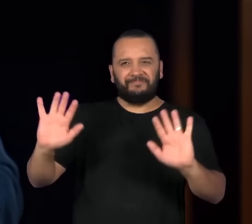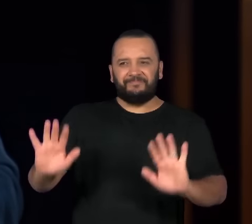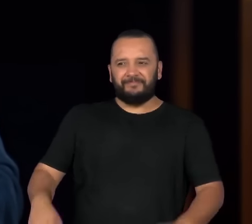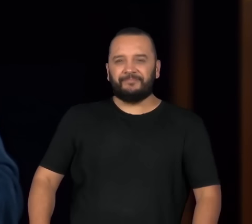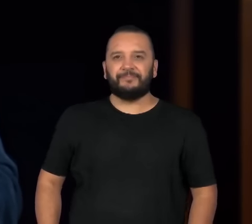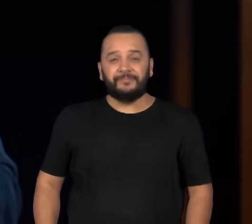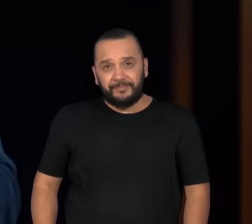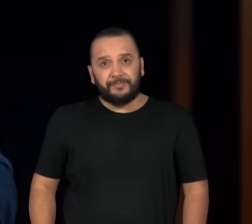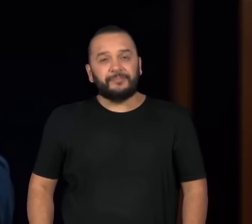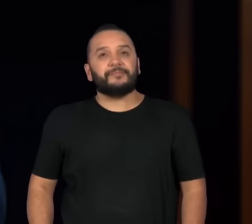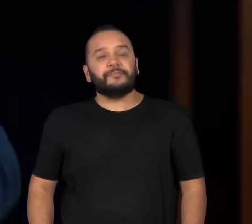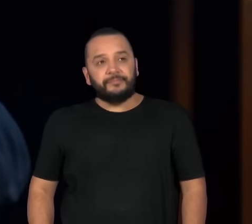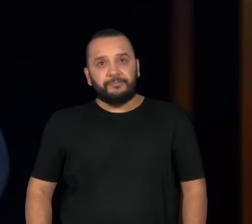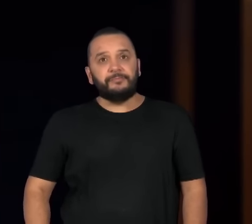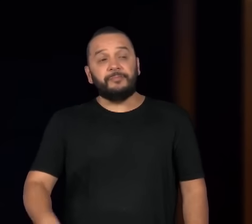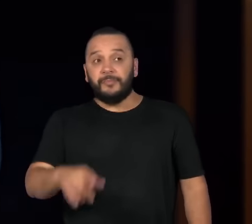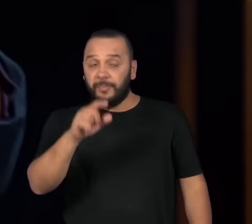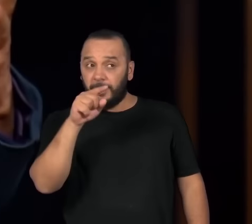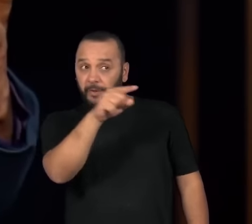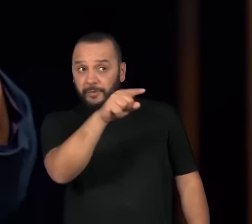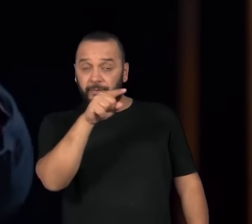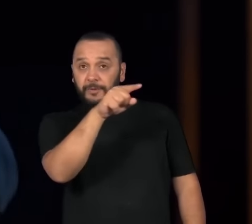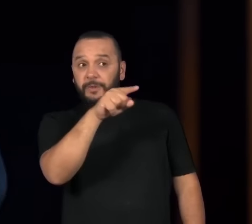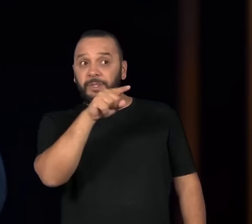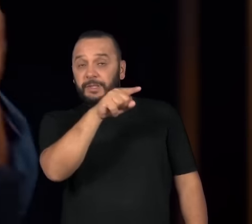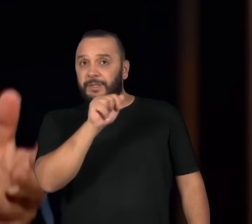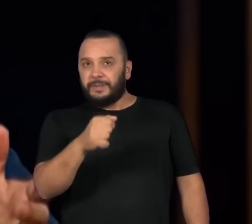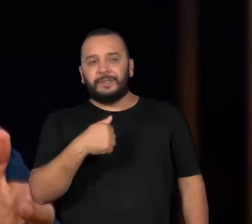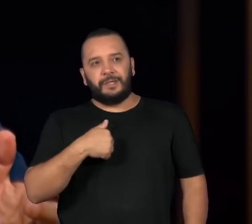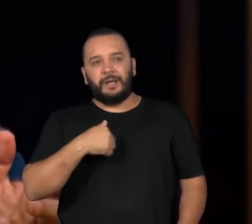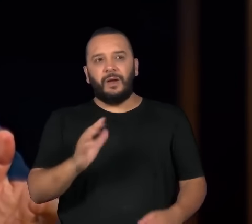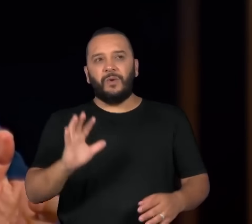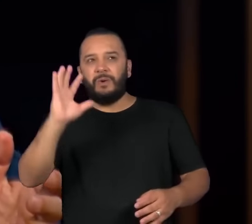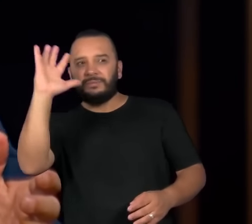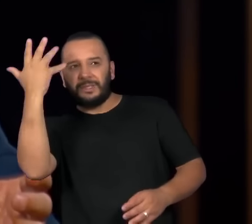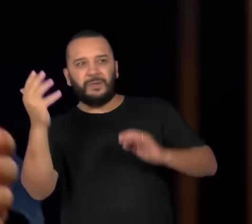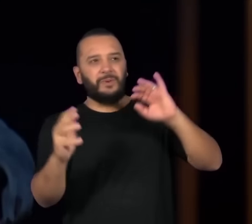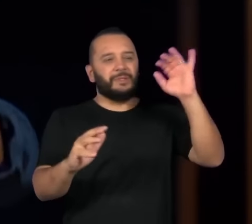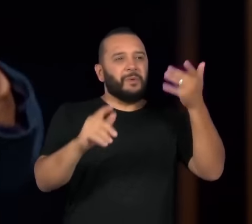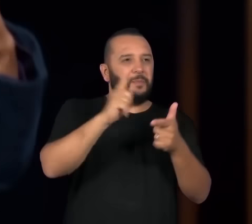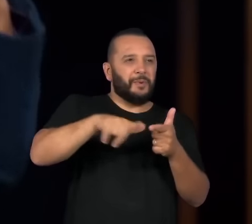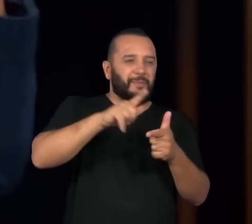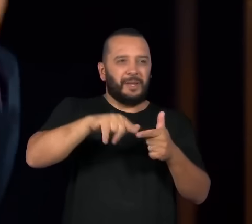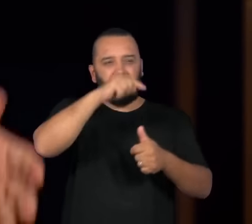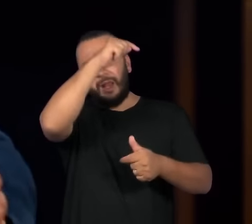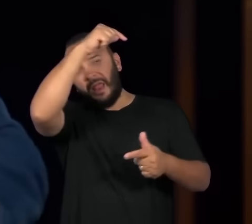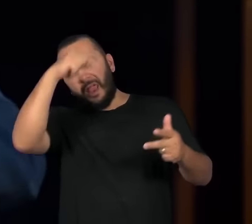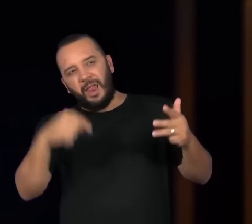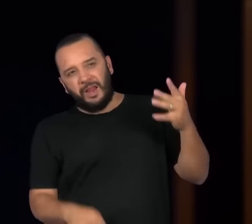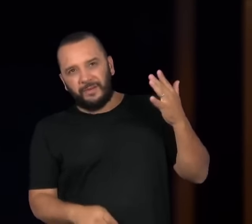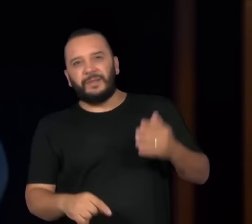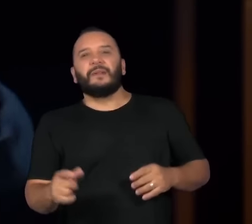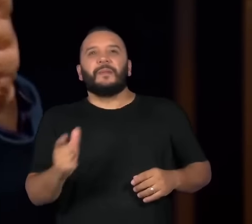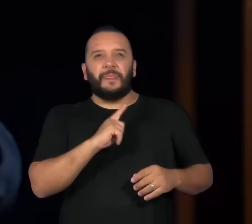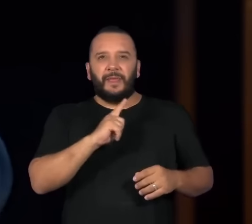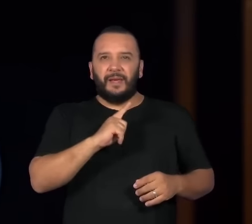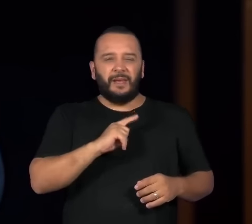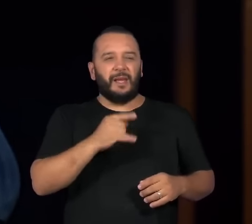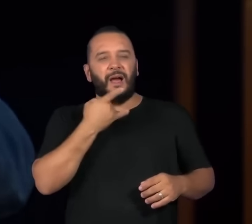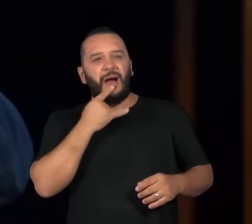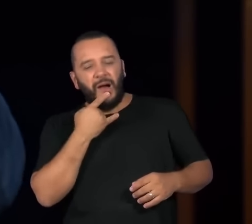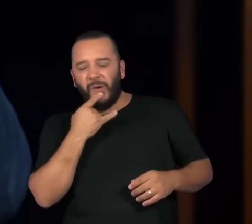Você já passou por vários percalços aí, a gente falou, tem o álcool, tem isso, tem aquilo,